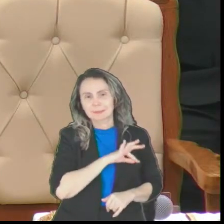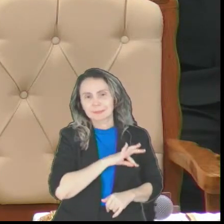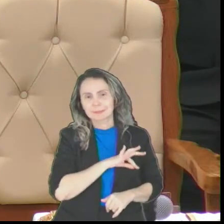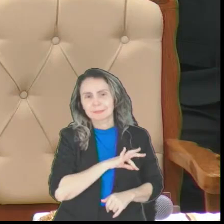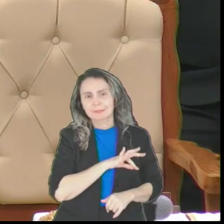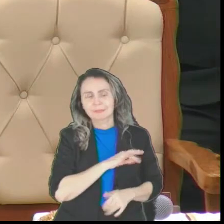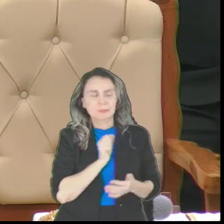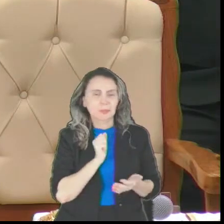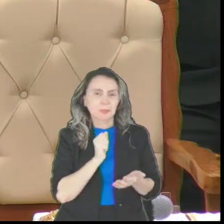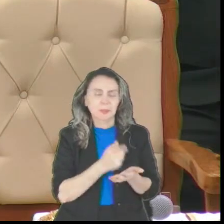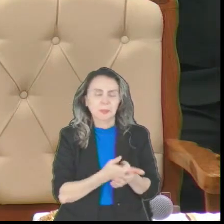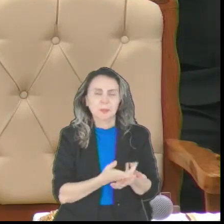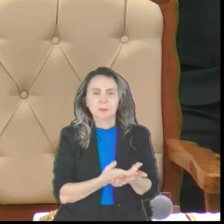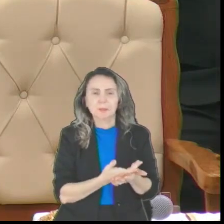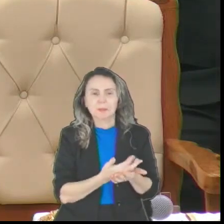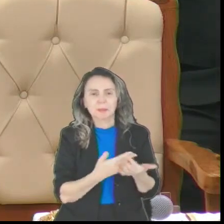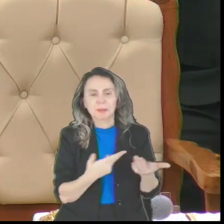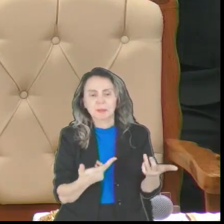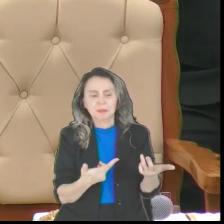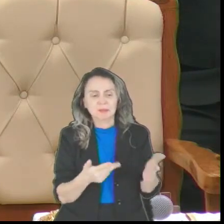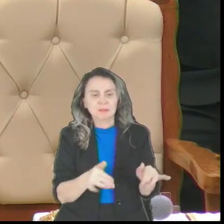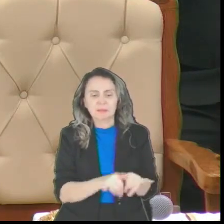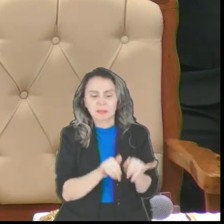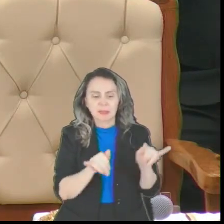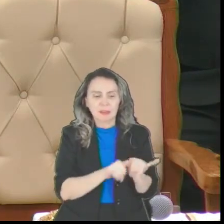que não pode satisfazer.